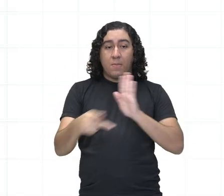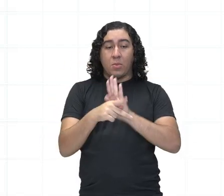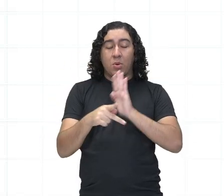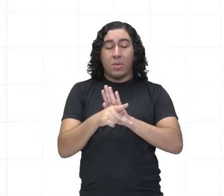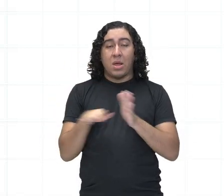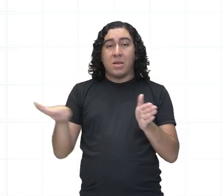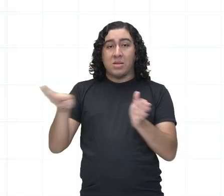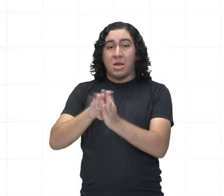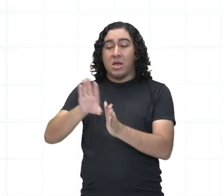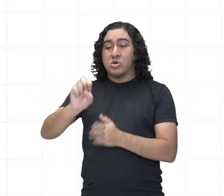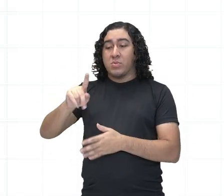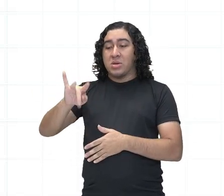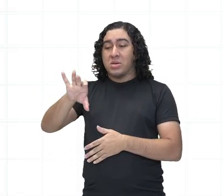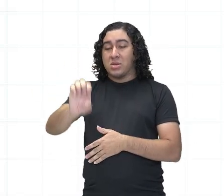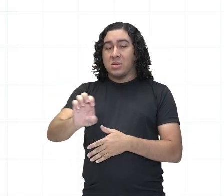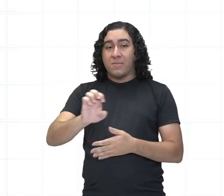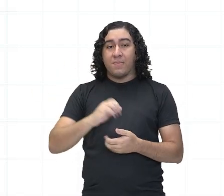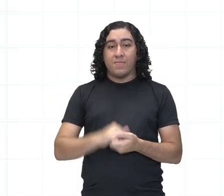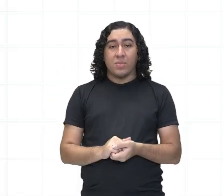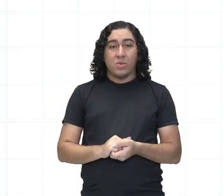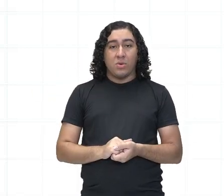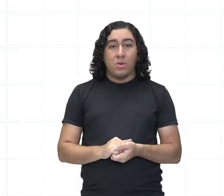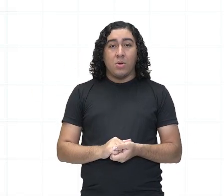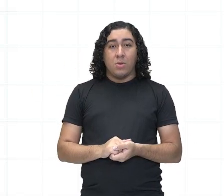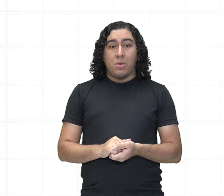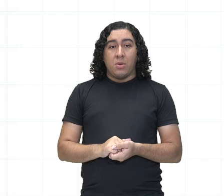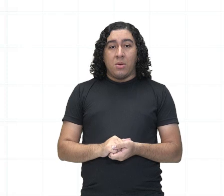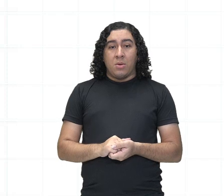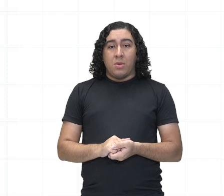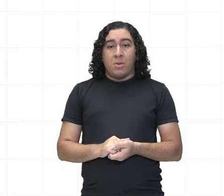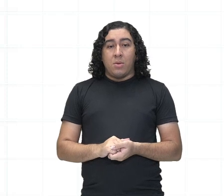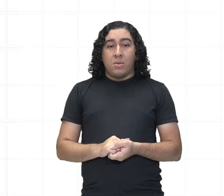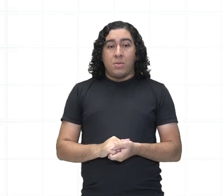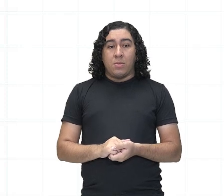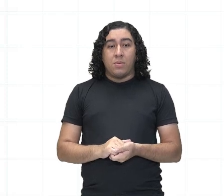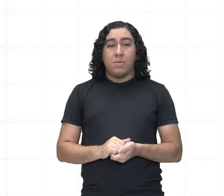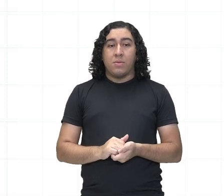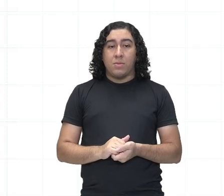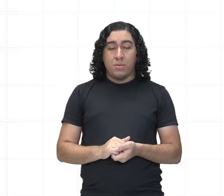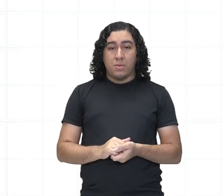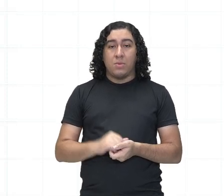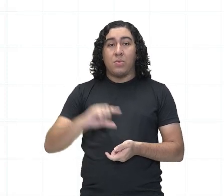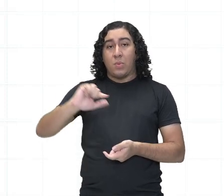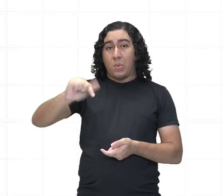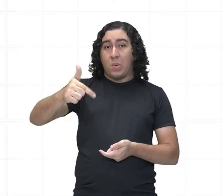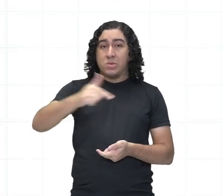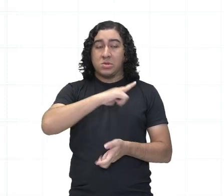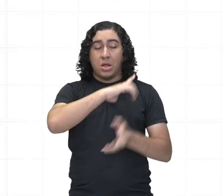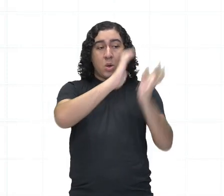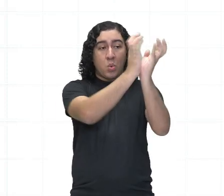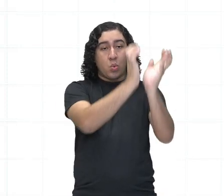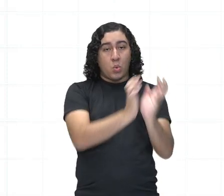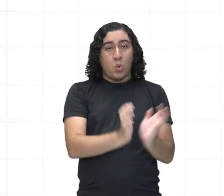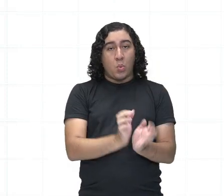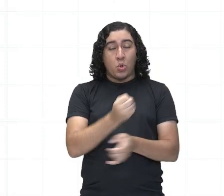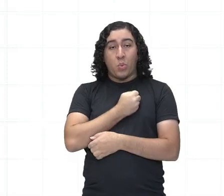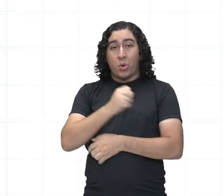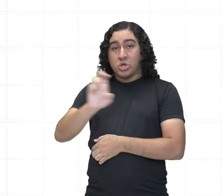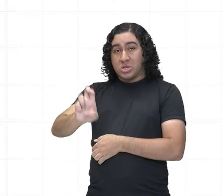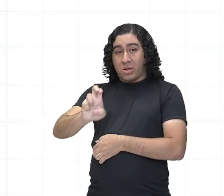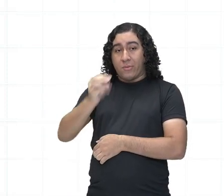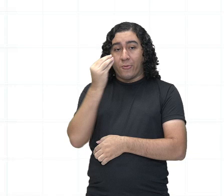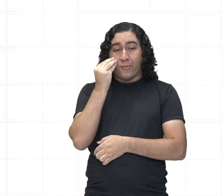até espécie. Uma outra classificação são em 5 reinos da natureza. Vejam aí que neste sistema